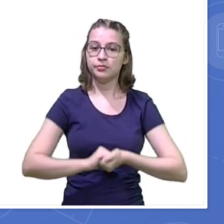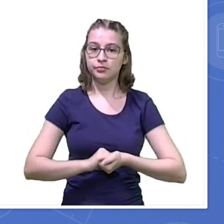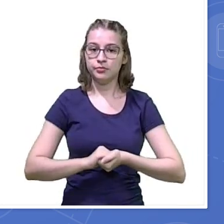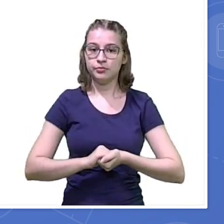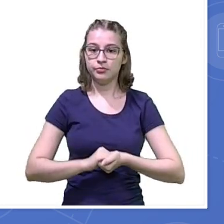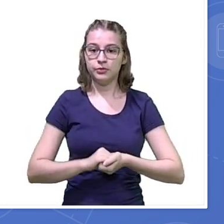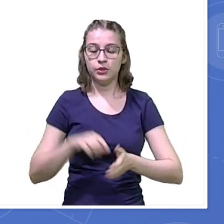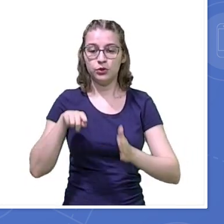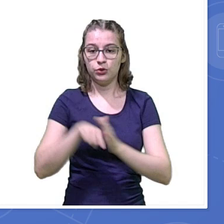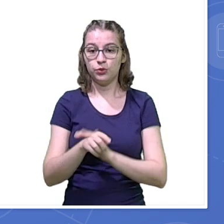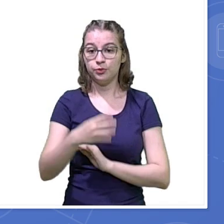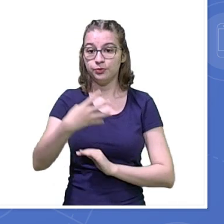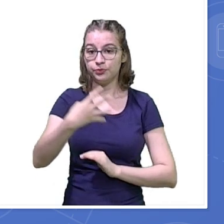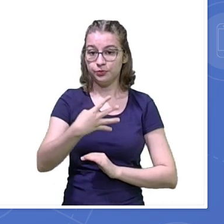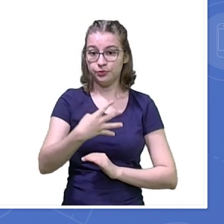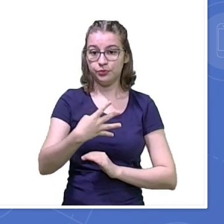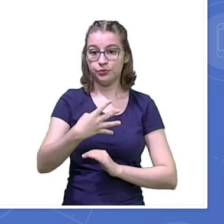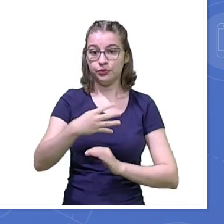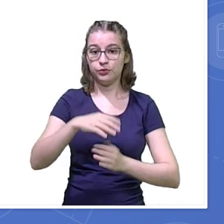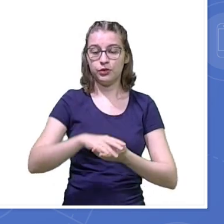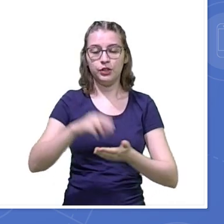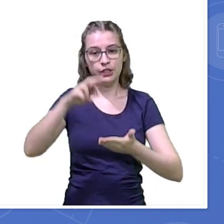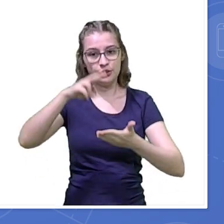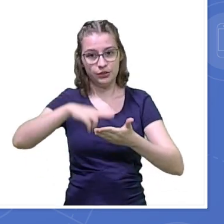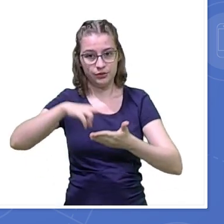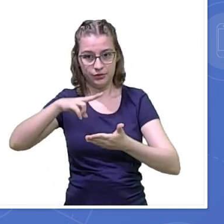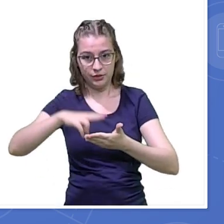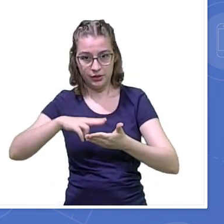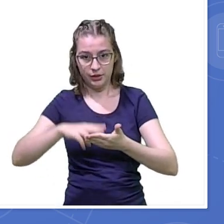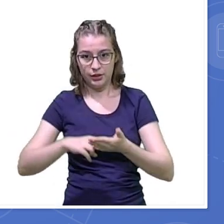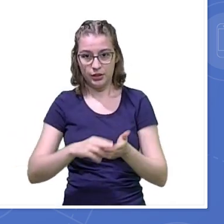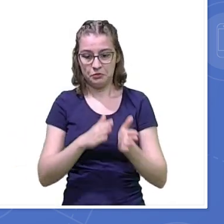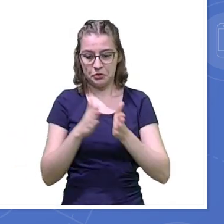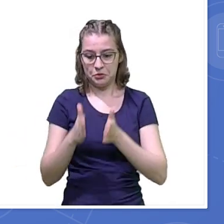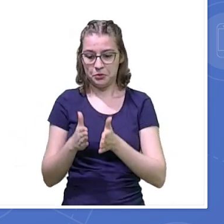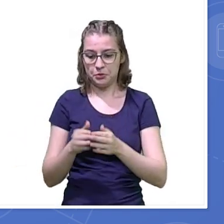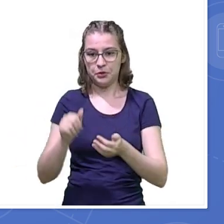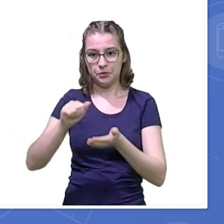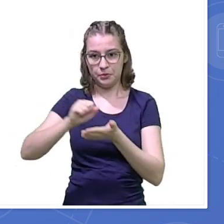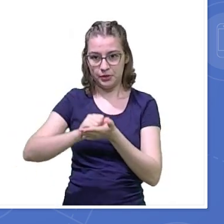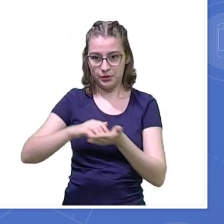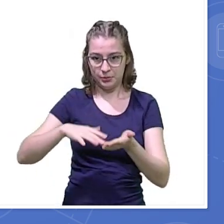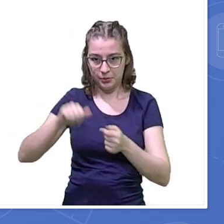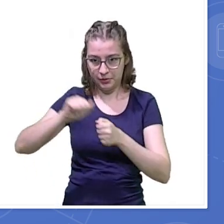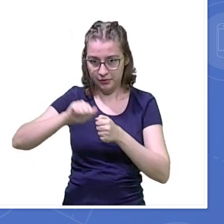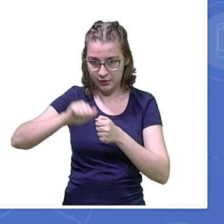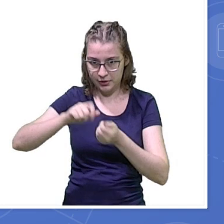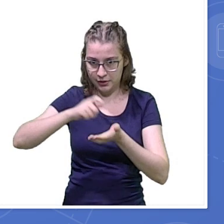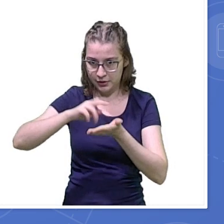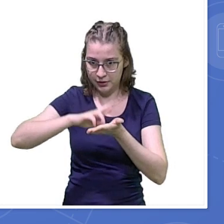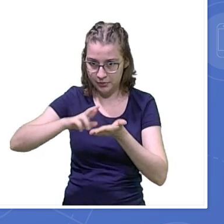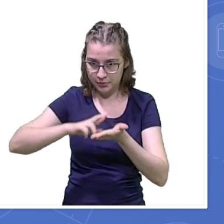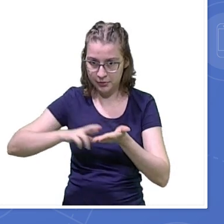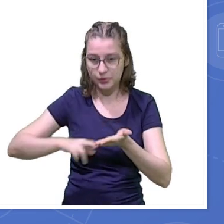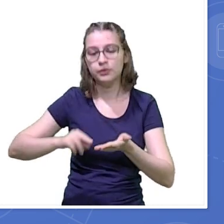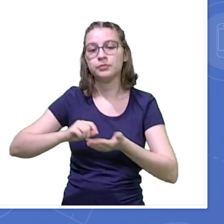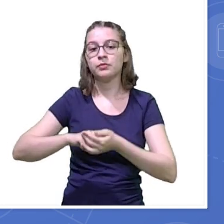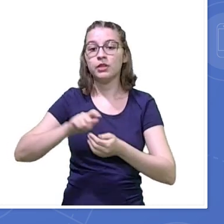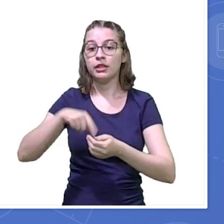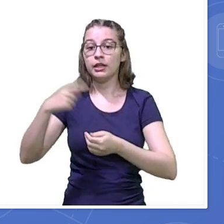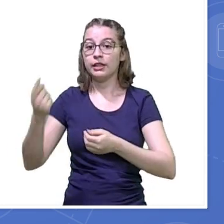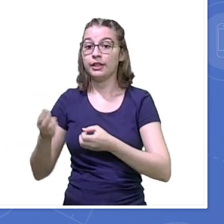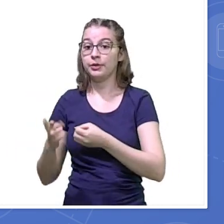4 questões, teremos aí a leitura da questão, teremos um momento para vocês fazerem, e agora, em seguida, teremos aí o momento